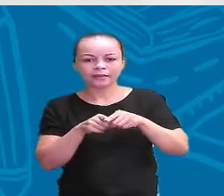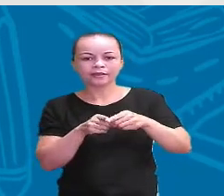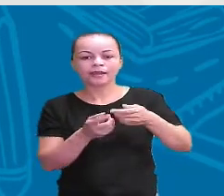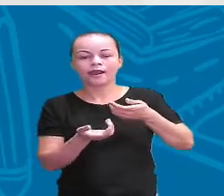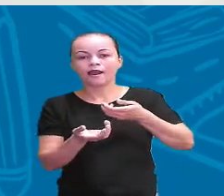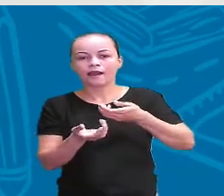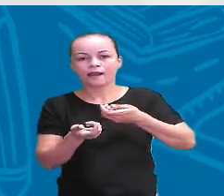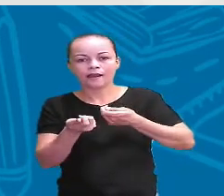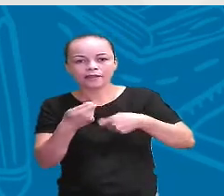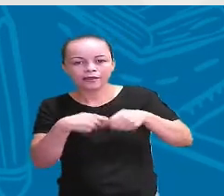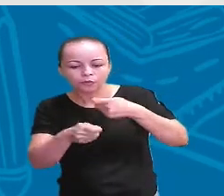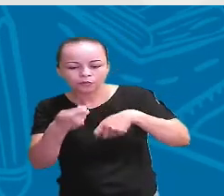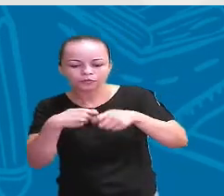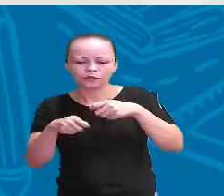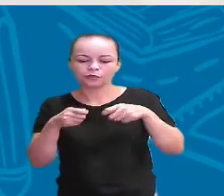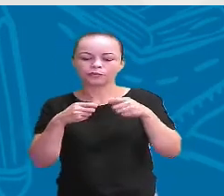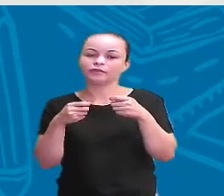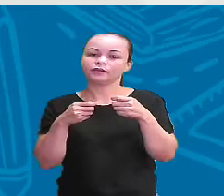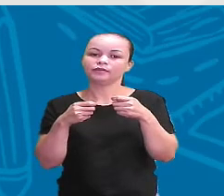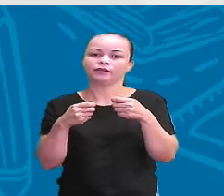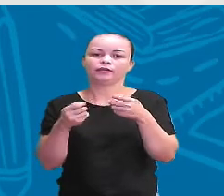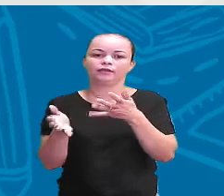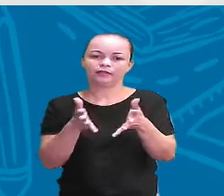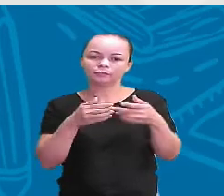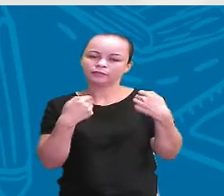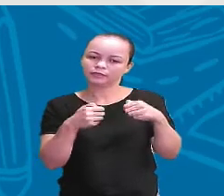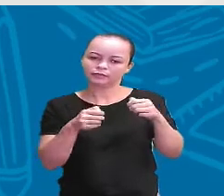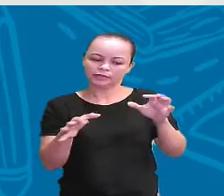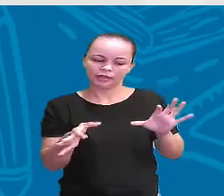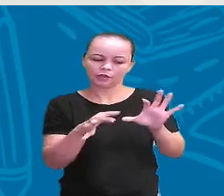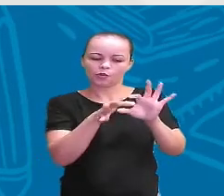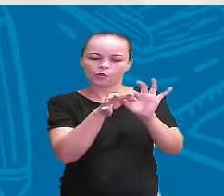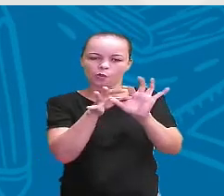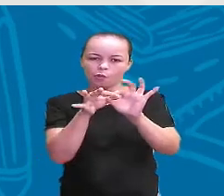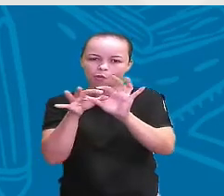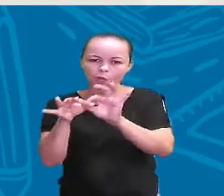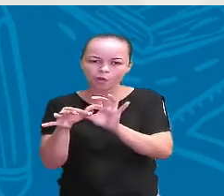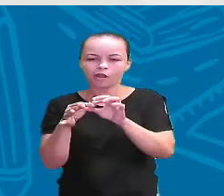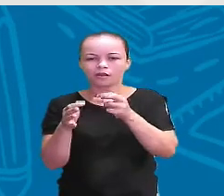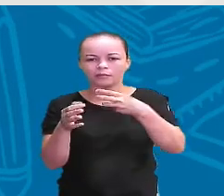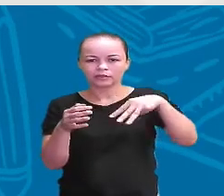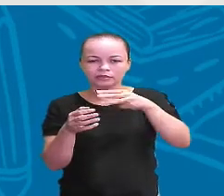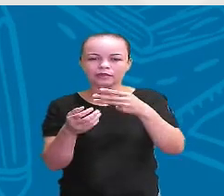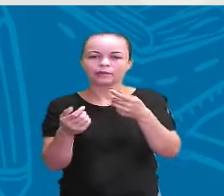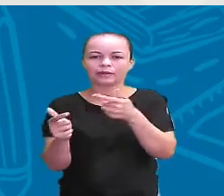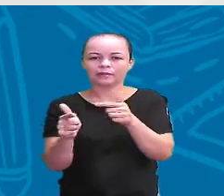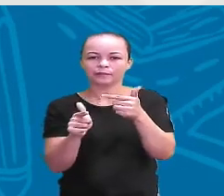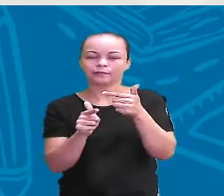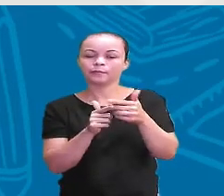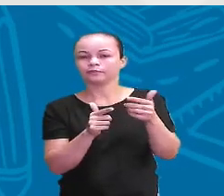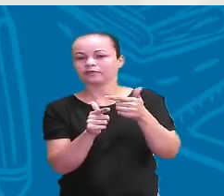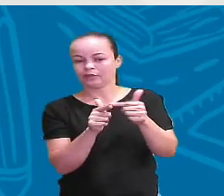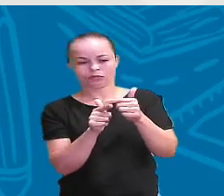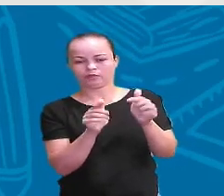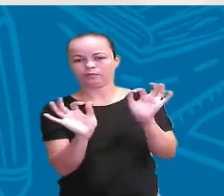tem que estar, sempre em comunhão e preservando uma coisa e outra para não agredir tanto a natureza,